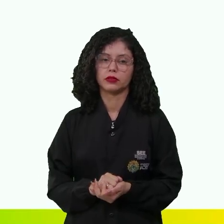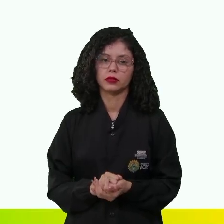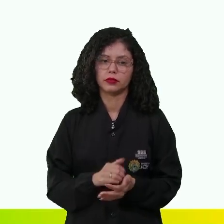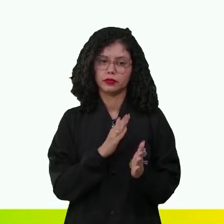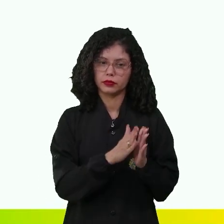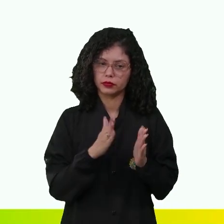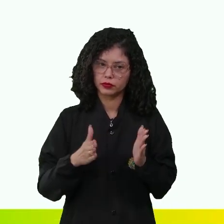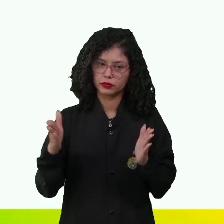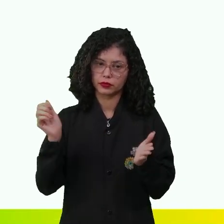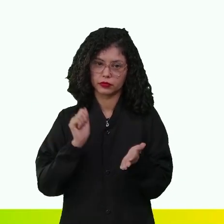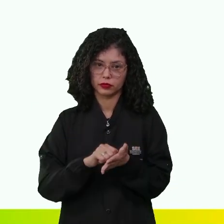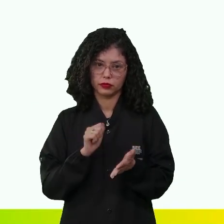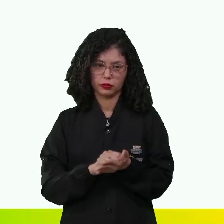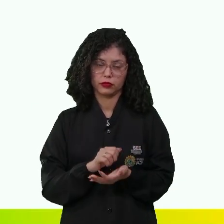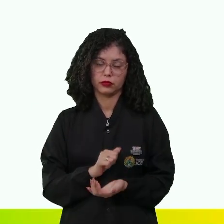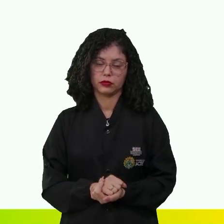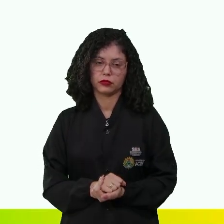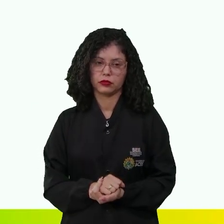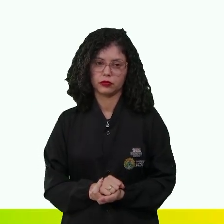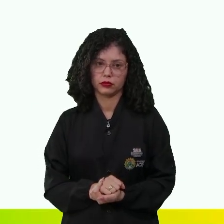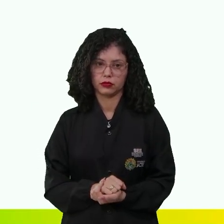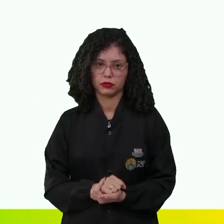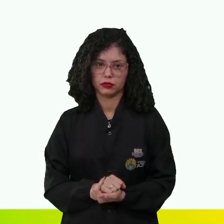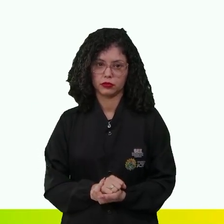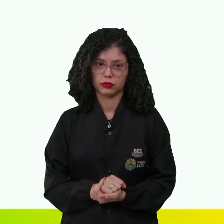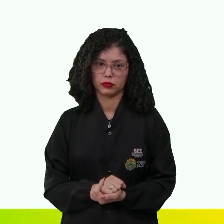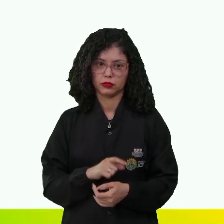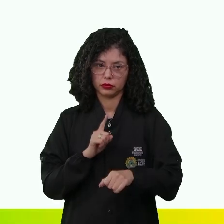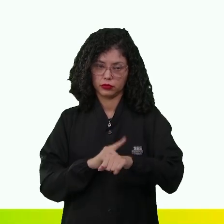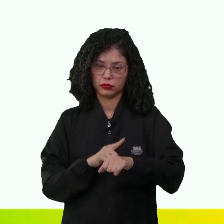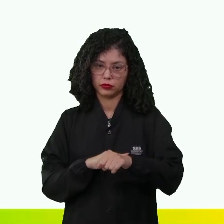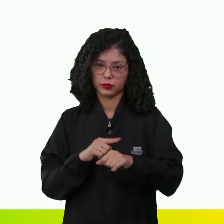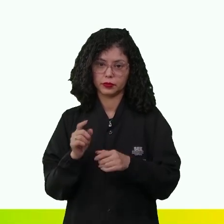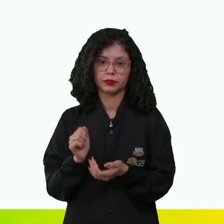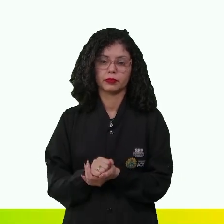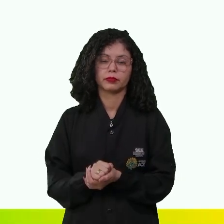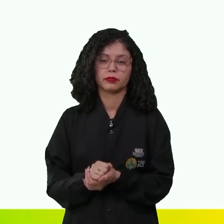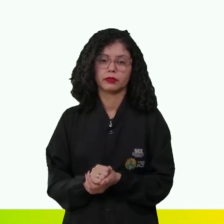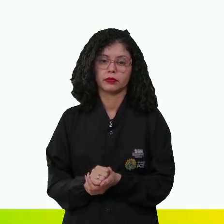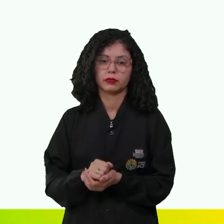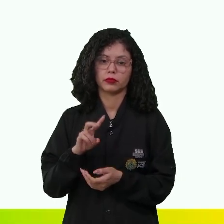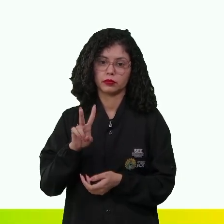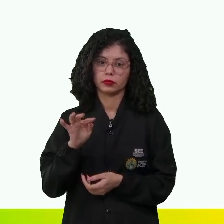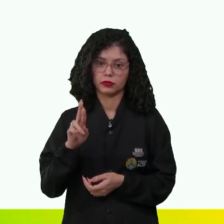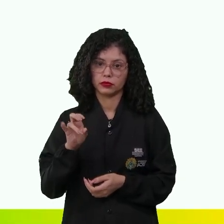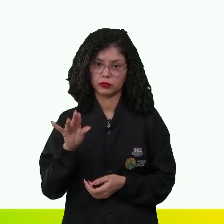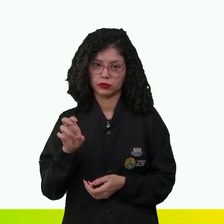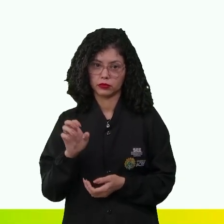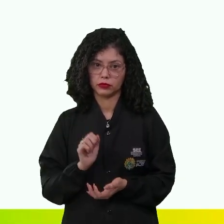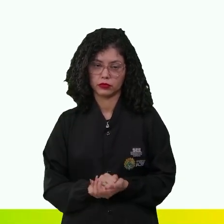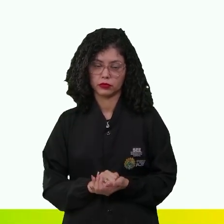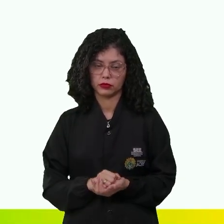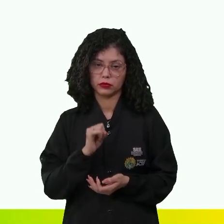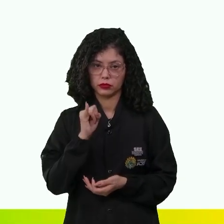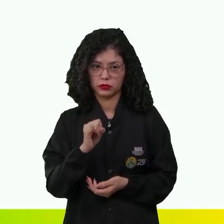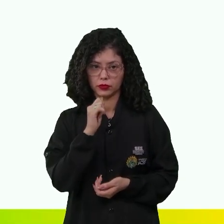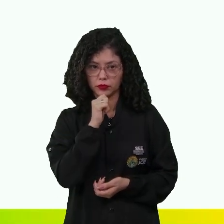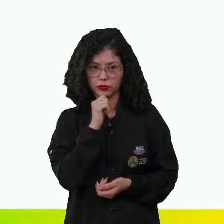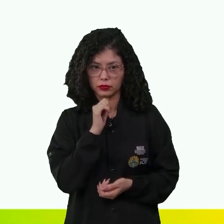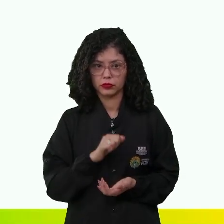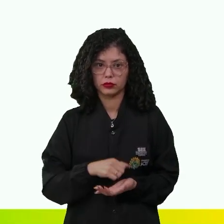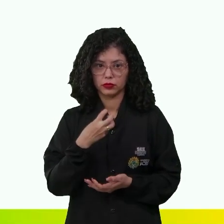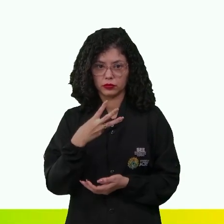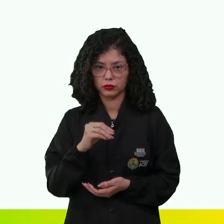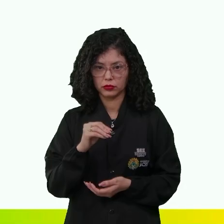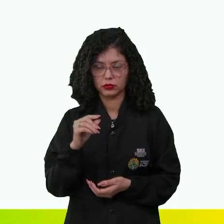sequência registrada. Então, nós temos aí o tempo e a velocidade. Se ele for a 30